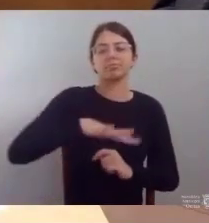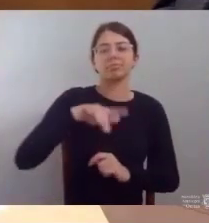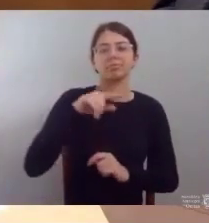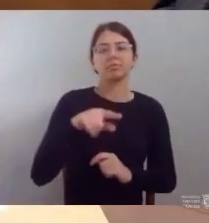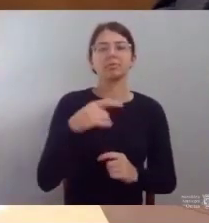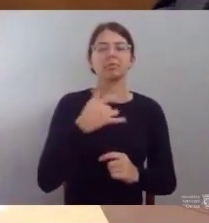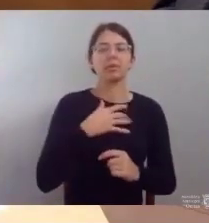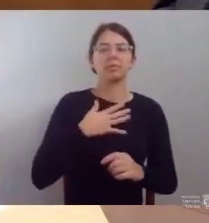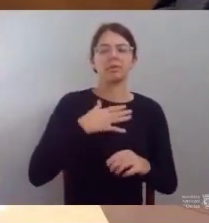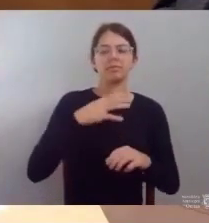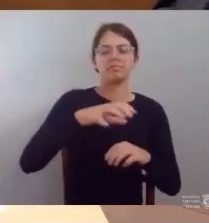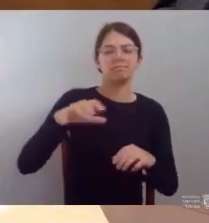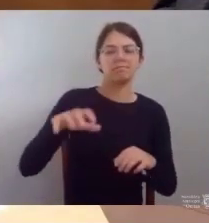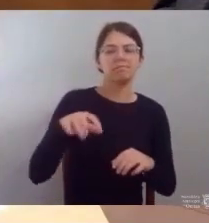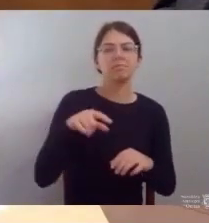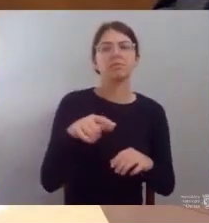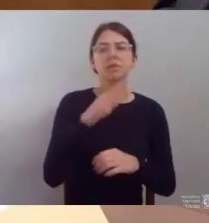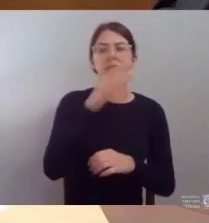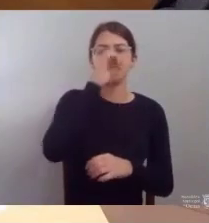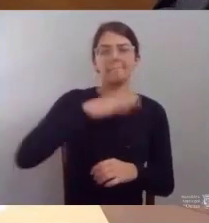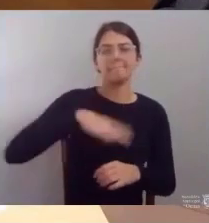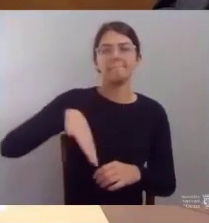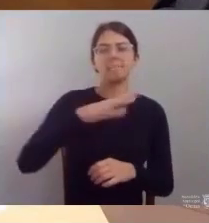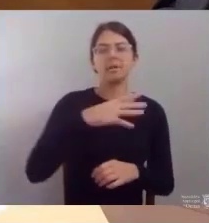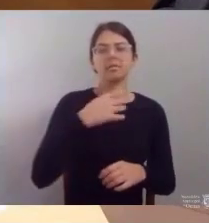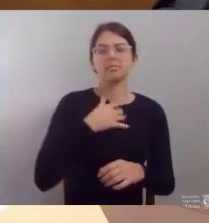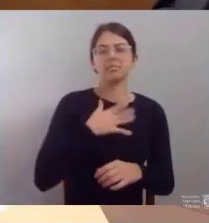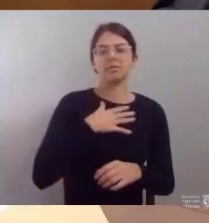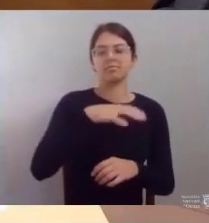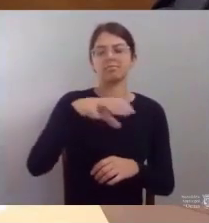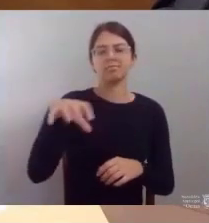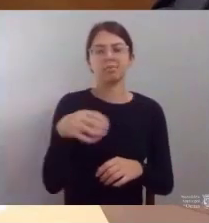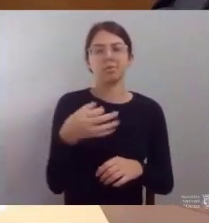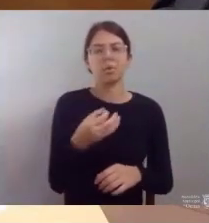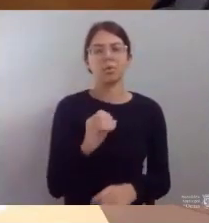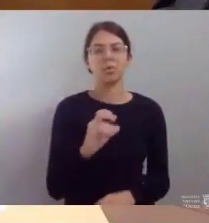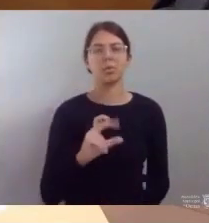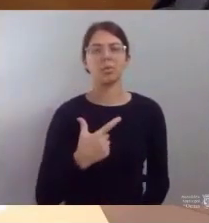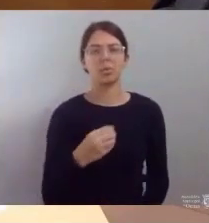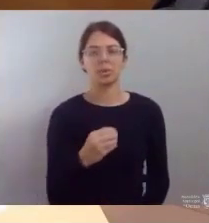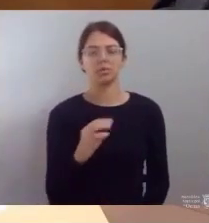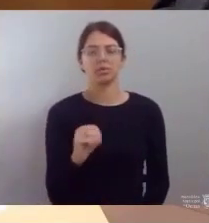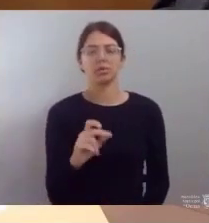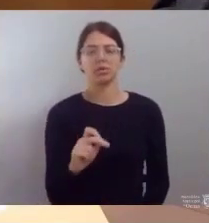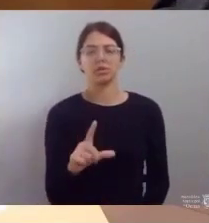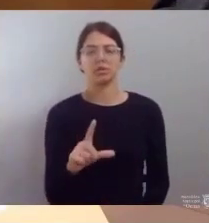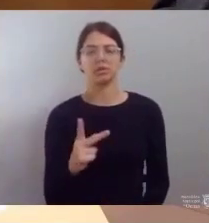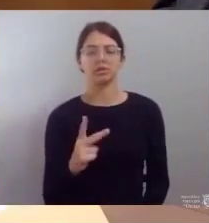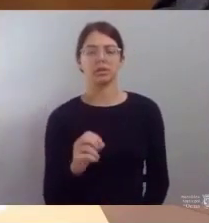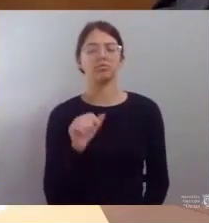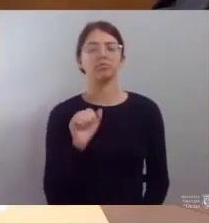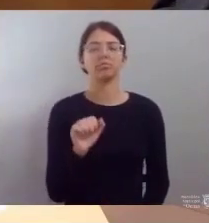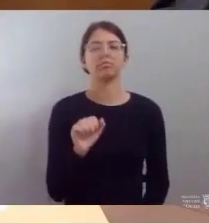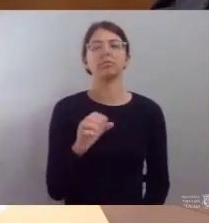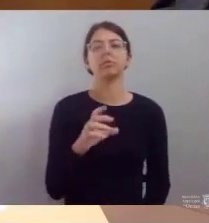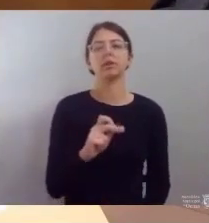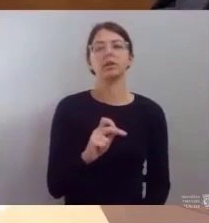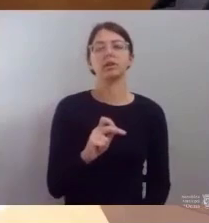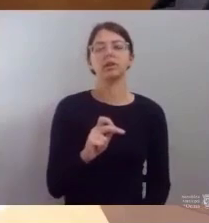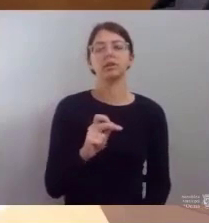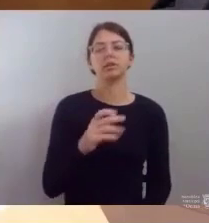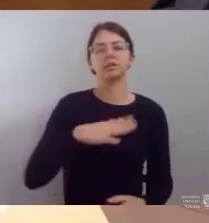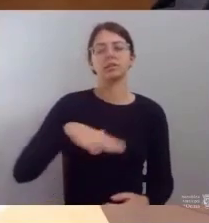parque empresarial de Porto Salvo e o ocidental de Porto Salvo estão em fase de ultimação e